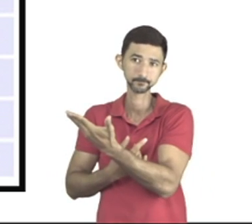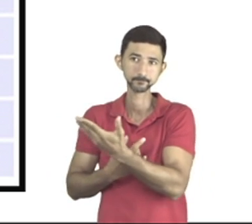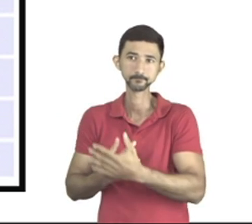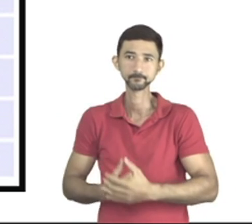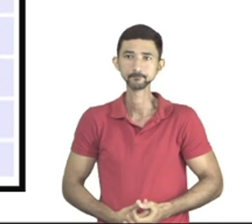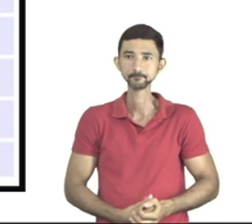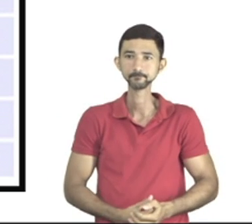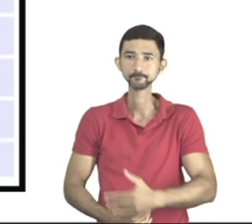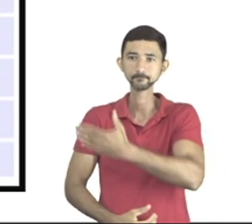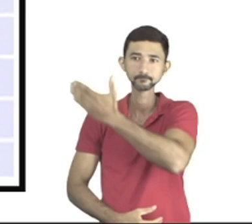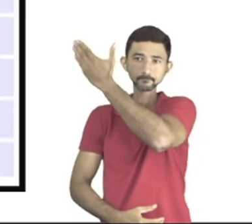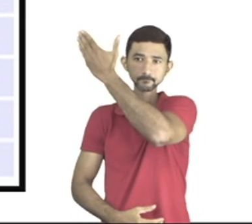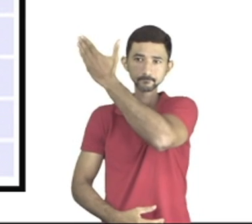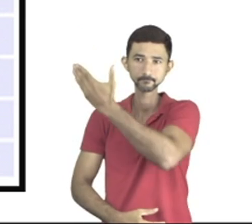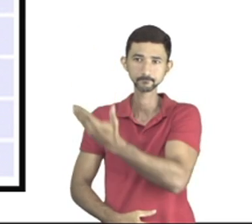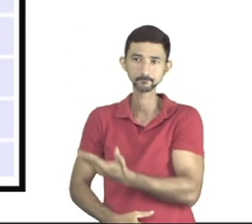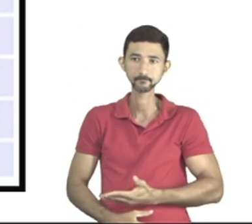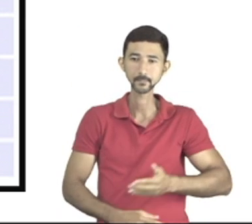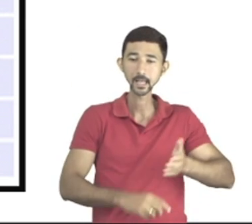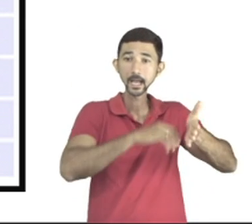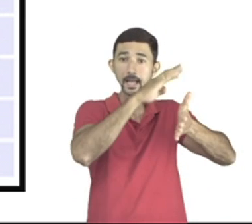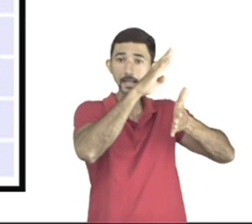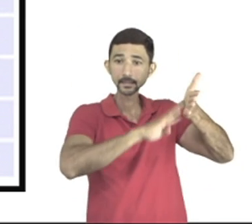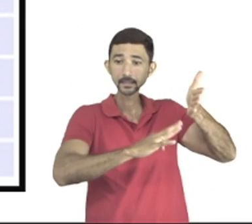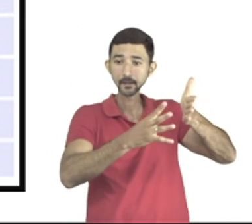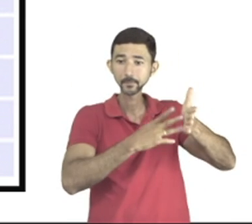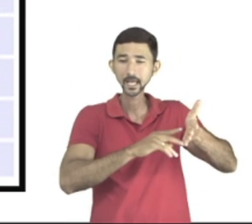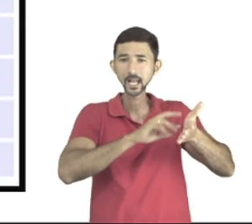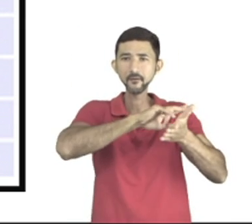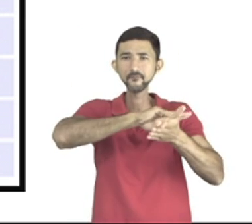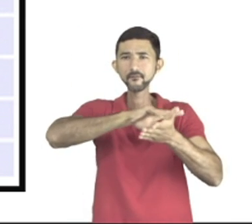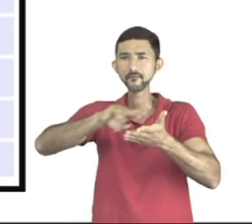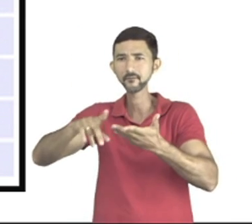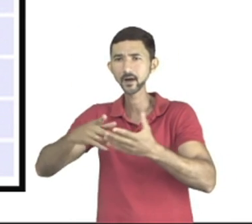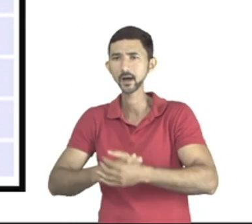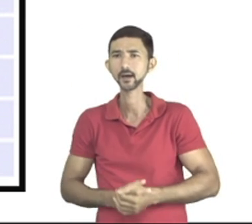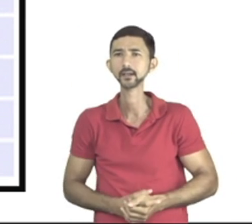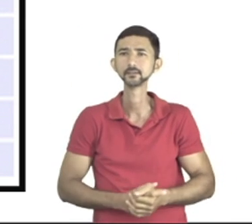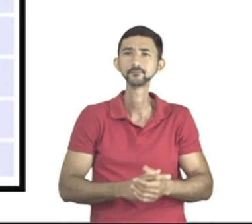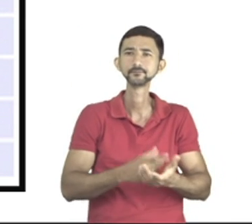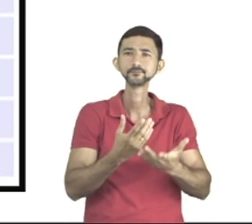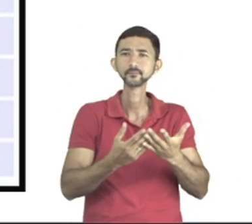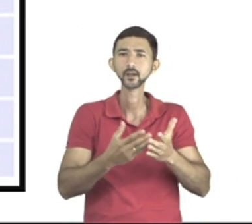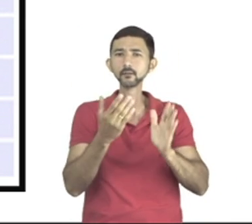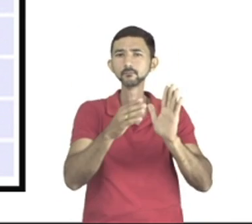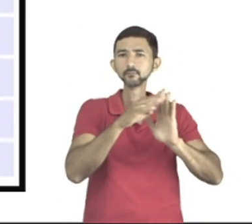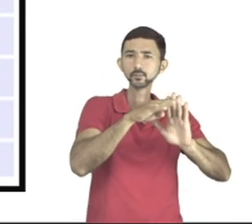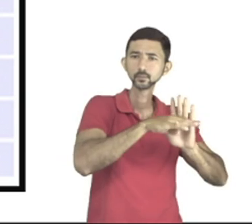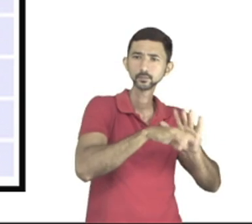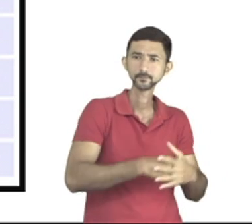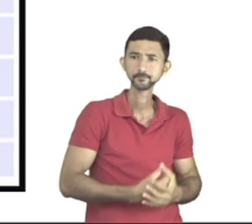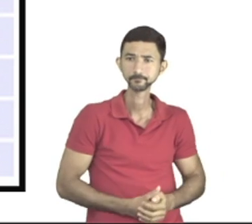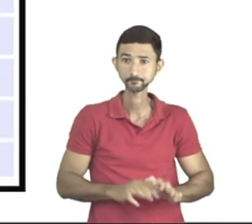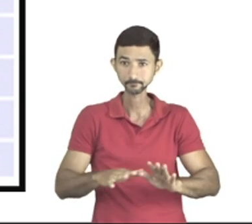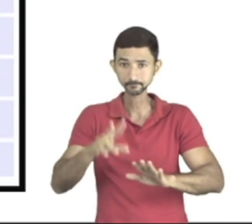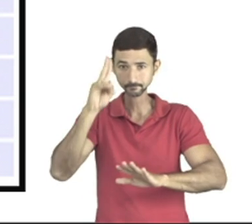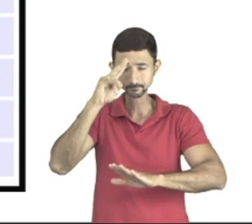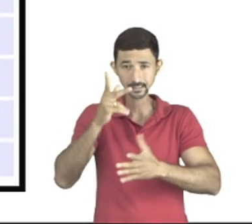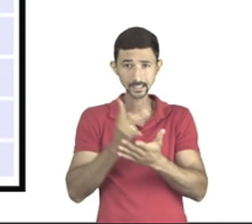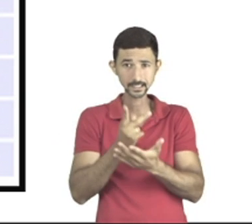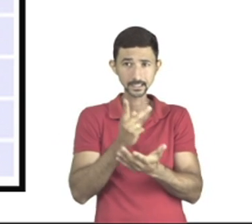gente colocou aí para você uma tabela de várias substâncias com vários calores específicos. E lembrando